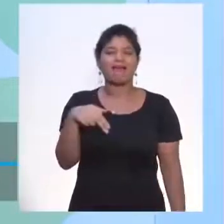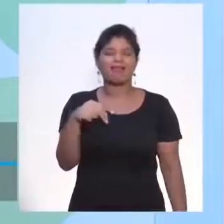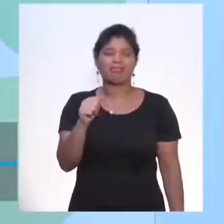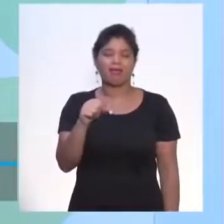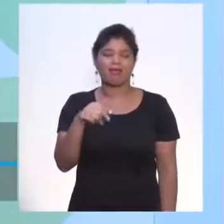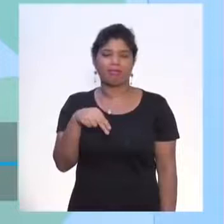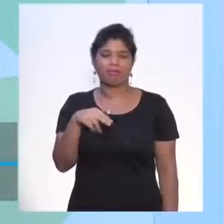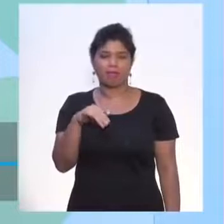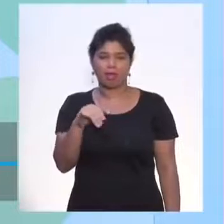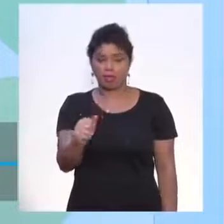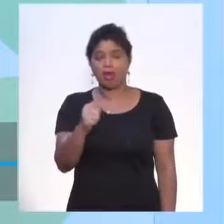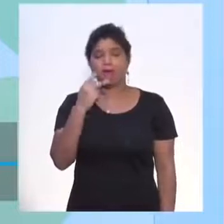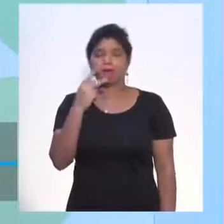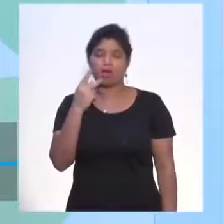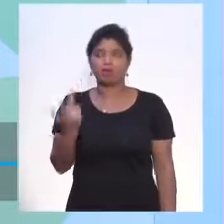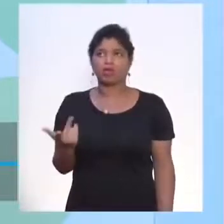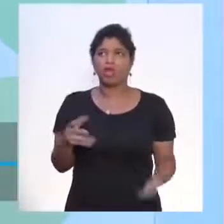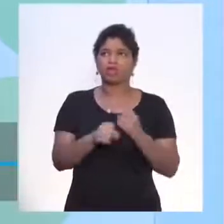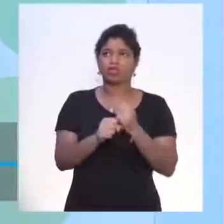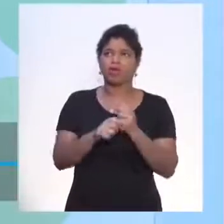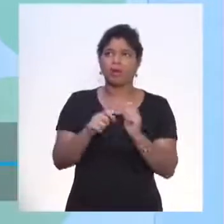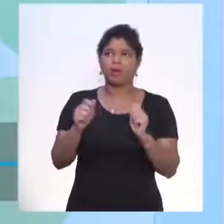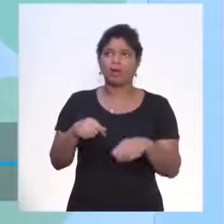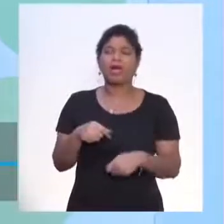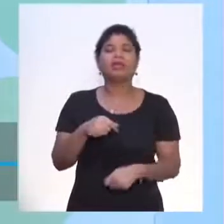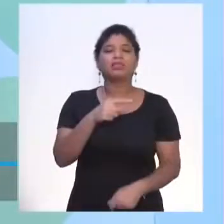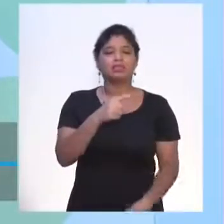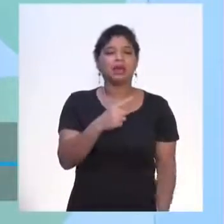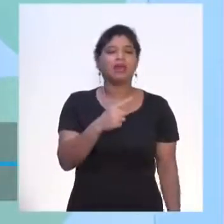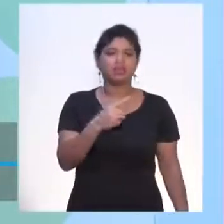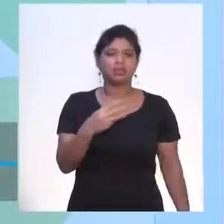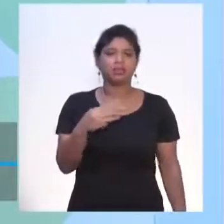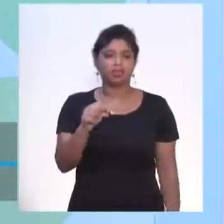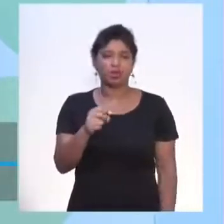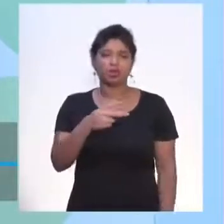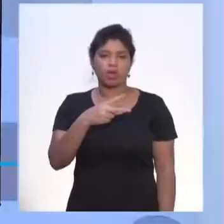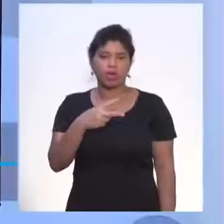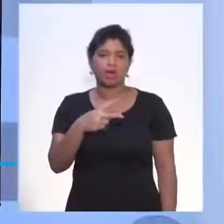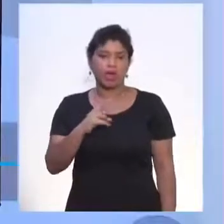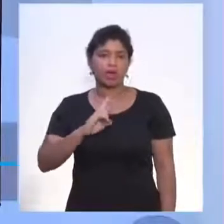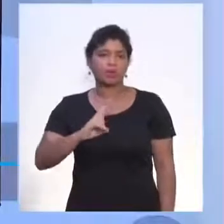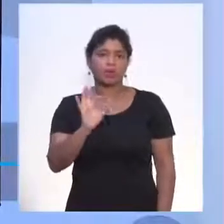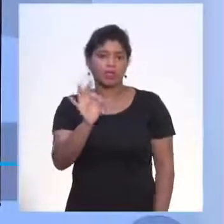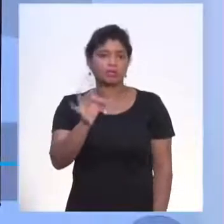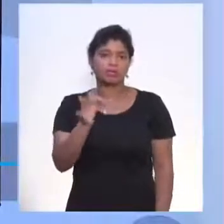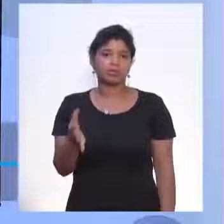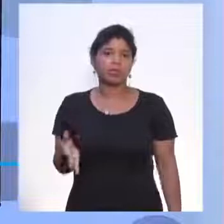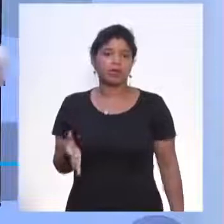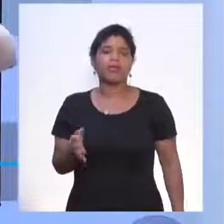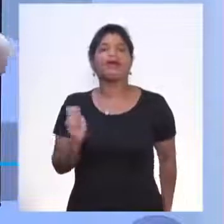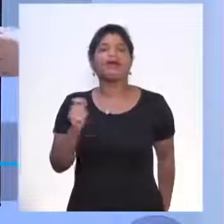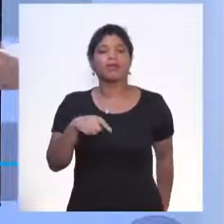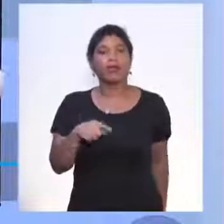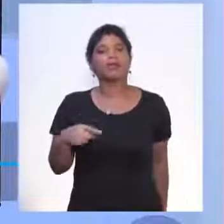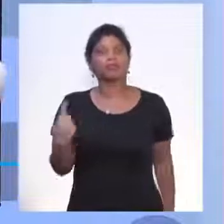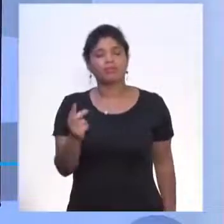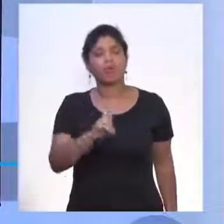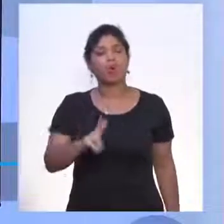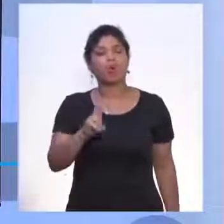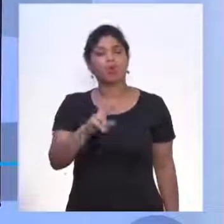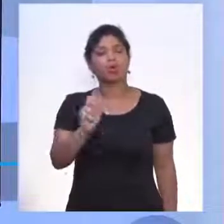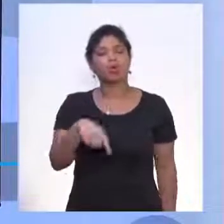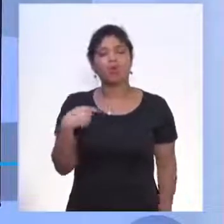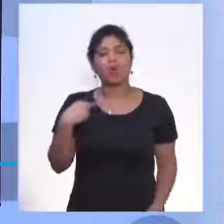60 mais 36 mais 42, 138. Boa! Essa ideia mesmo, essa a gente poderia usar, inclusive a ideia